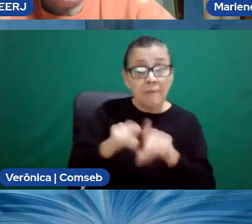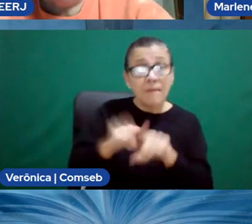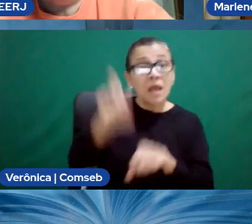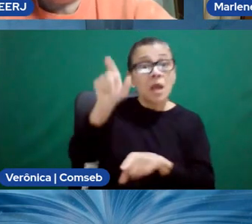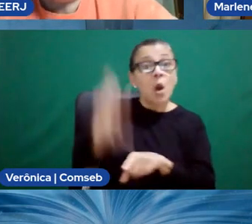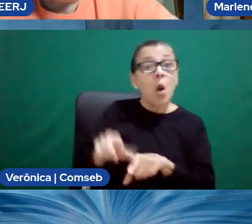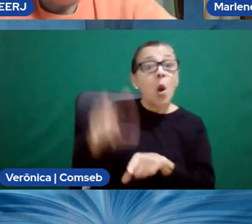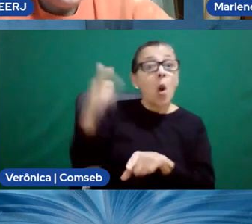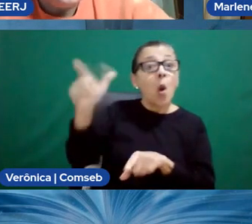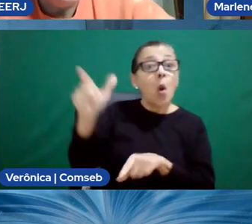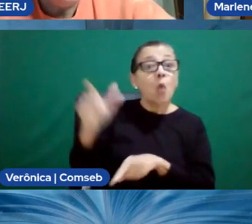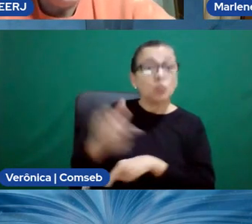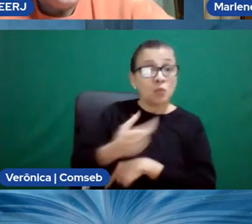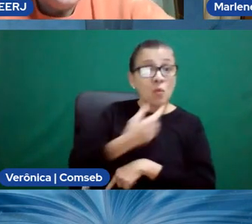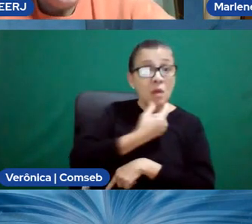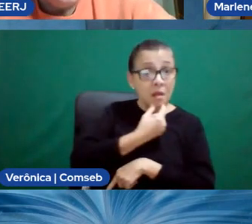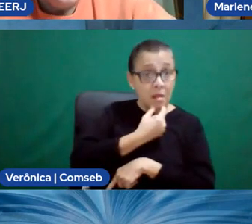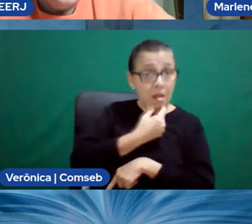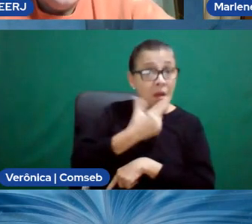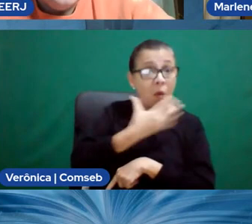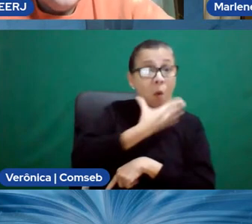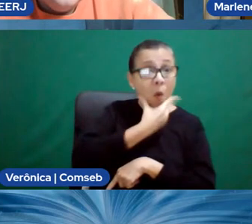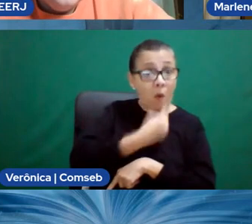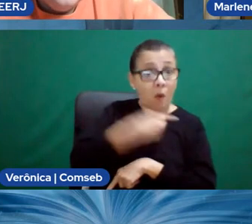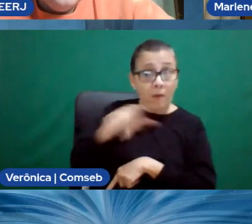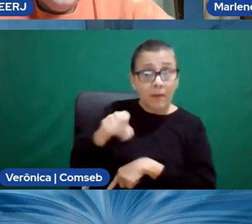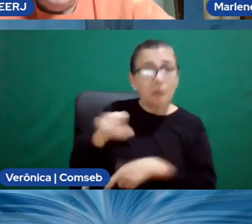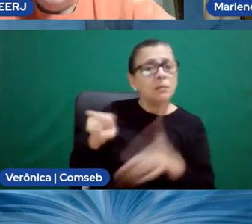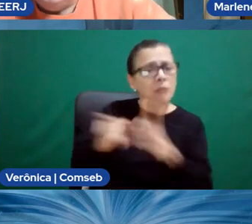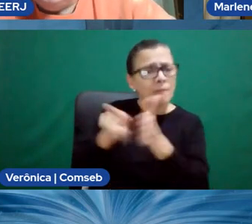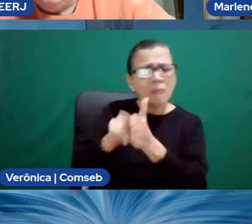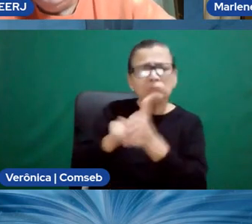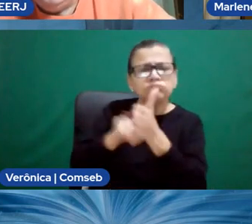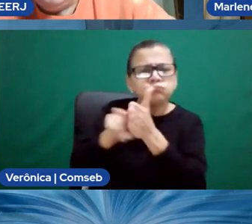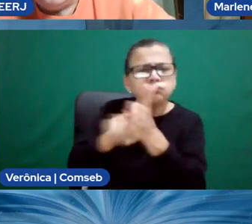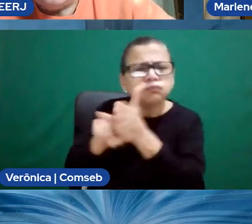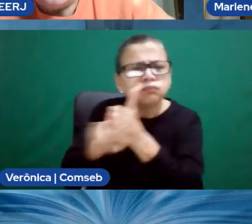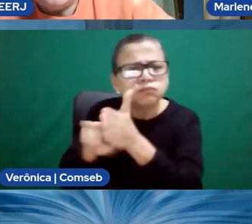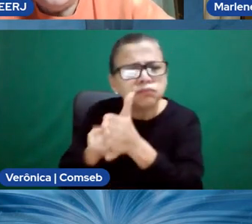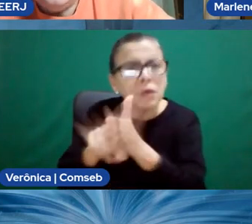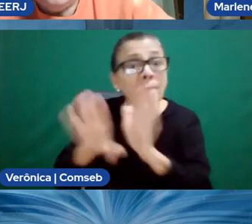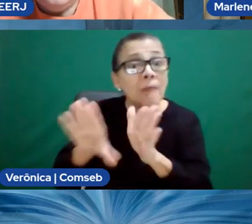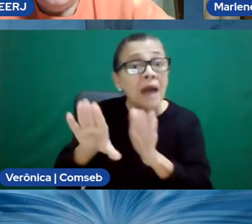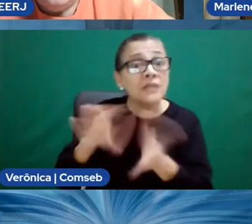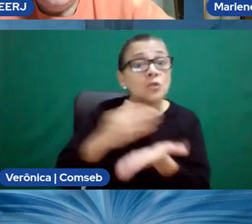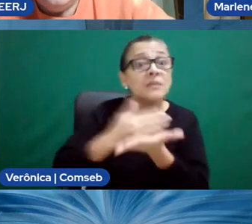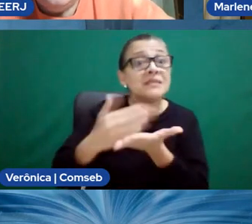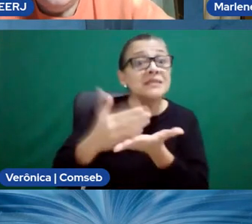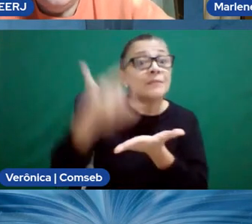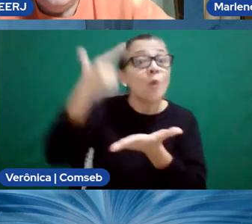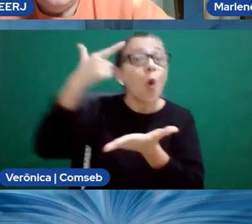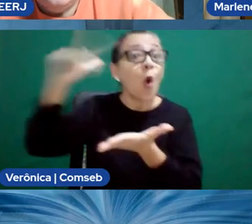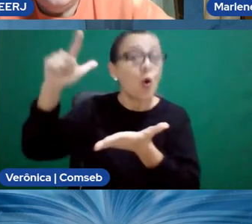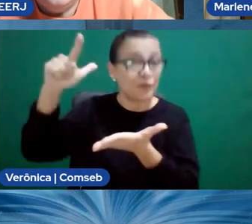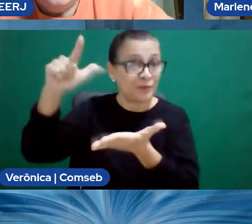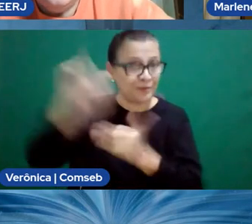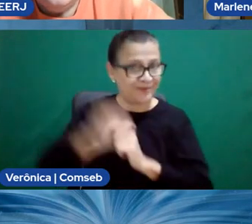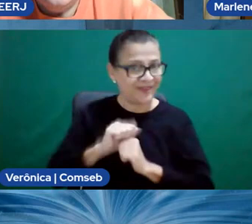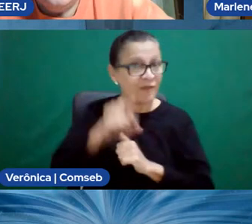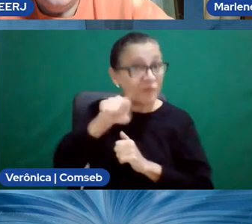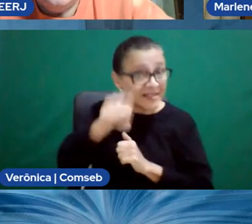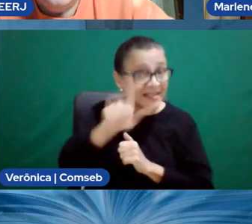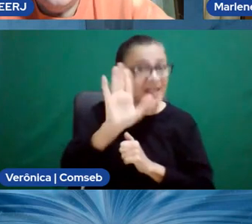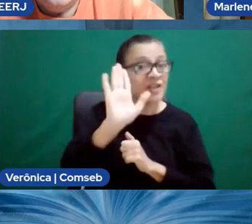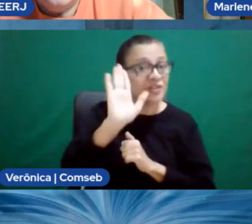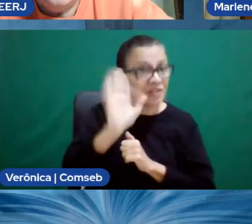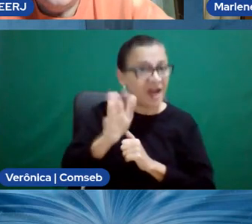trabalhava também nessa investigação, mas partindo de um outro princípio que você mencionou, Romero.